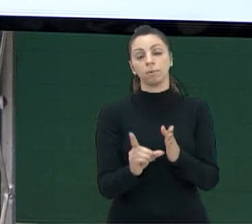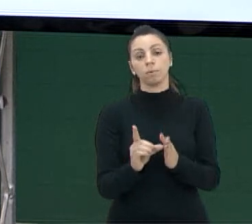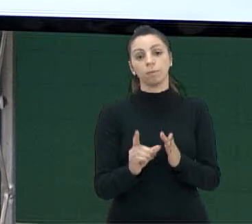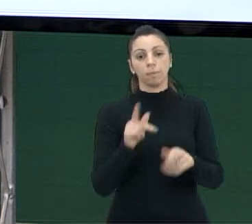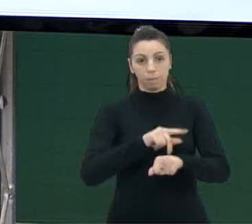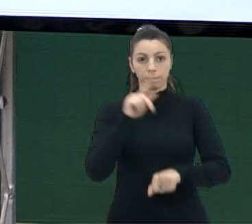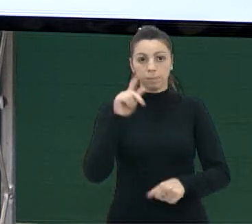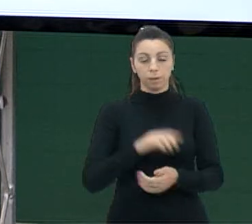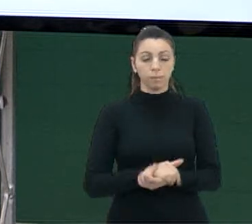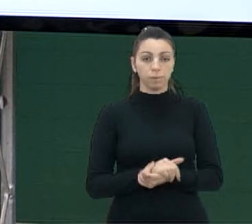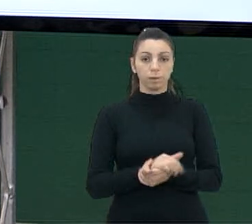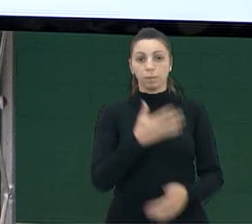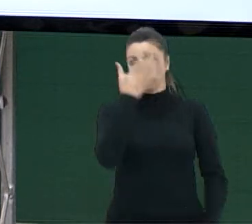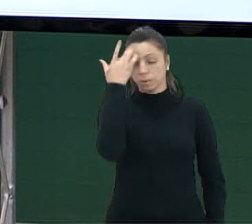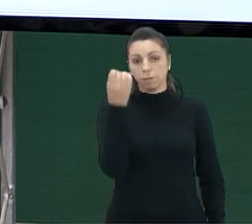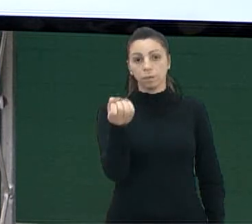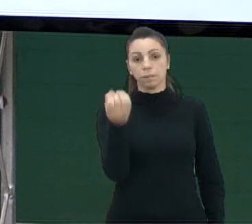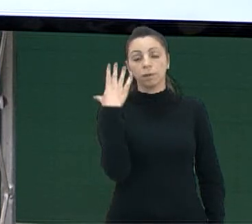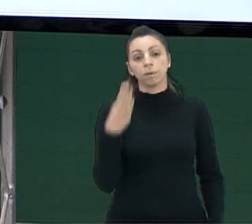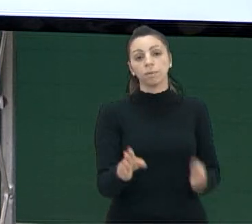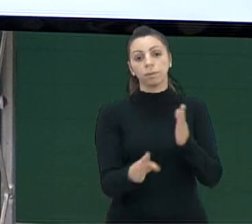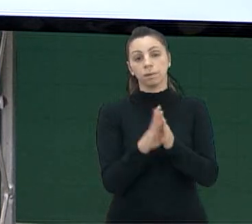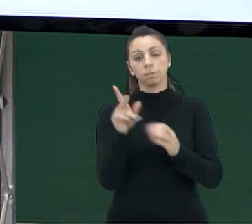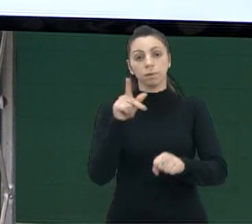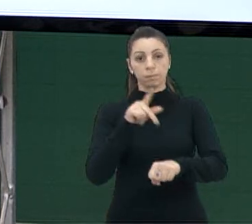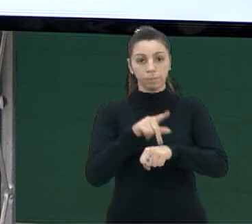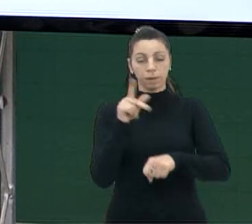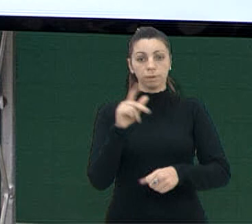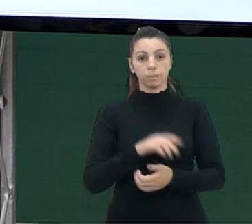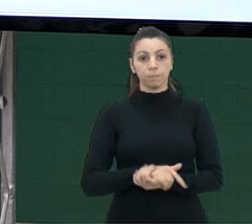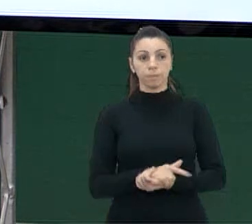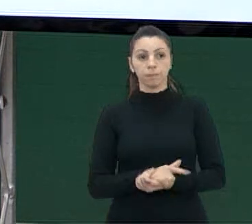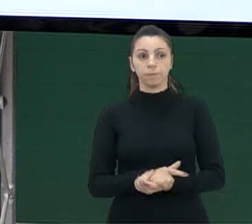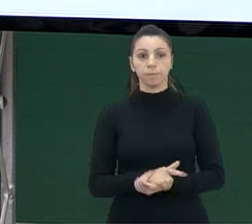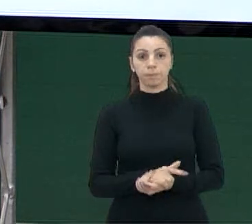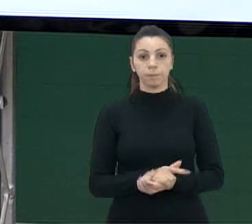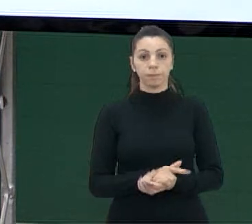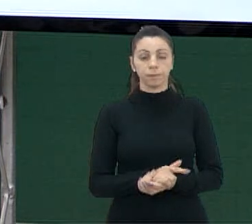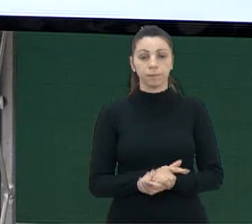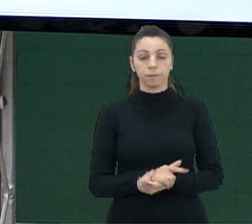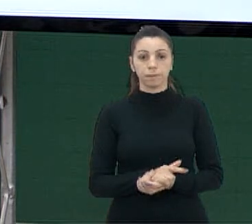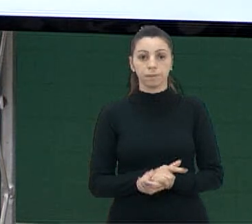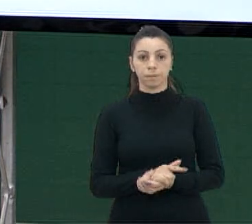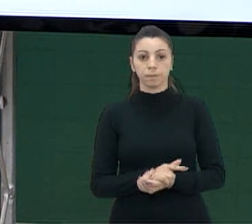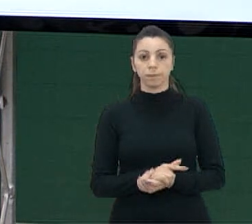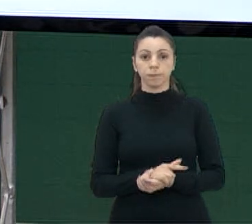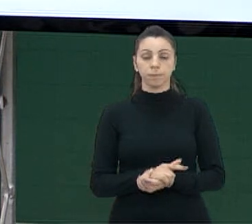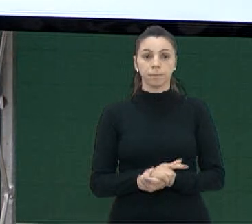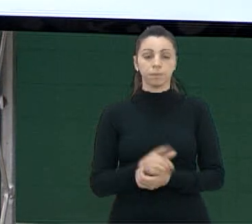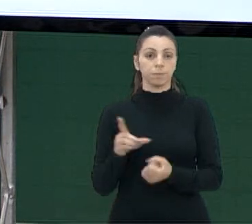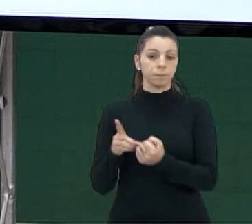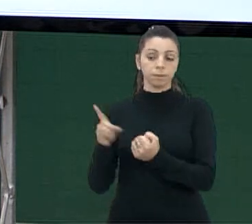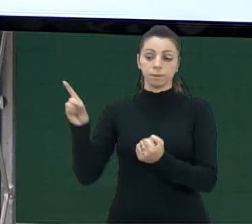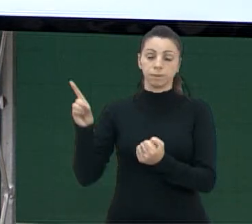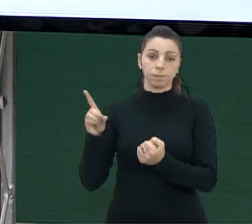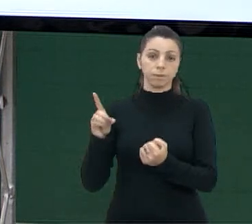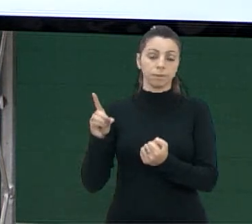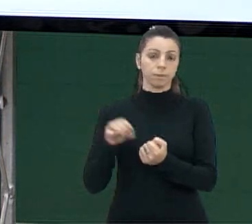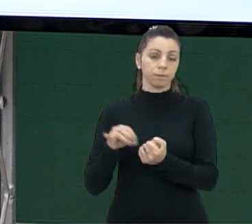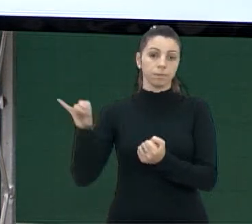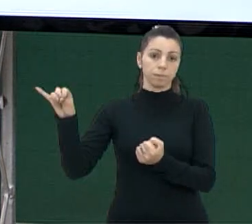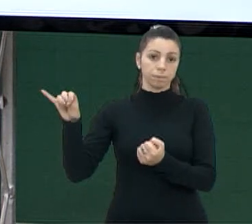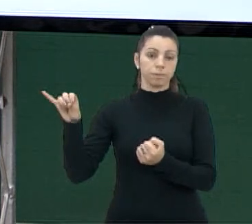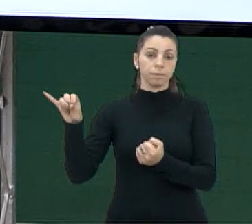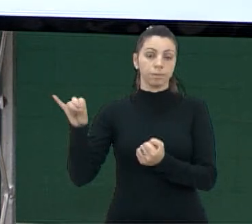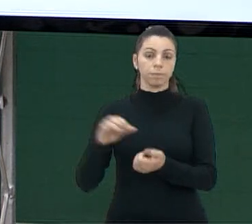quê? Que no meio do caminho tinha uma pedra, você tem aqui o objeto indireto, então você